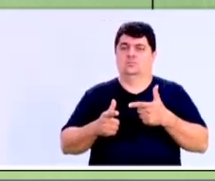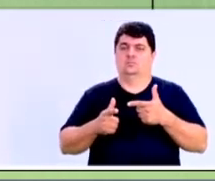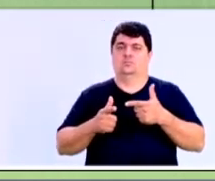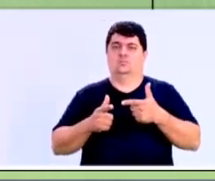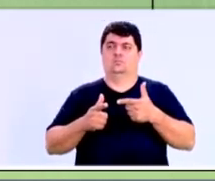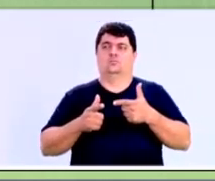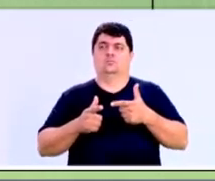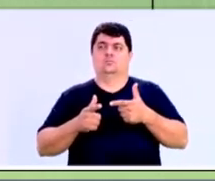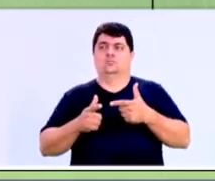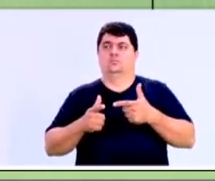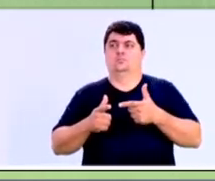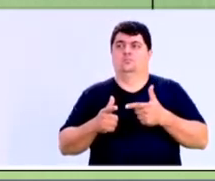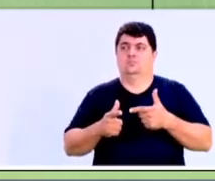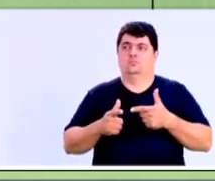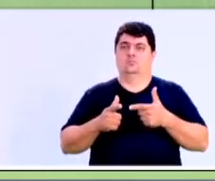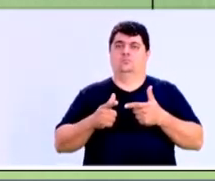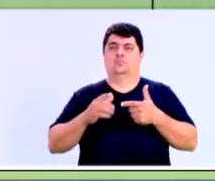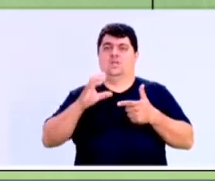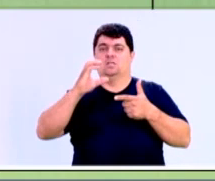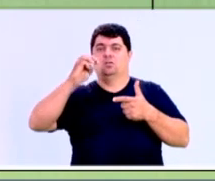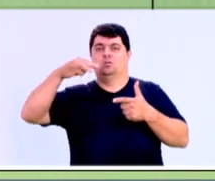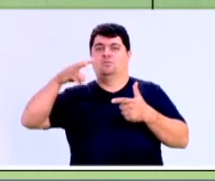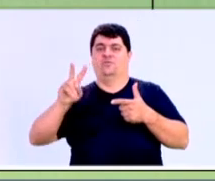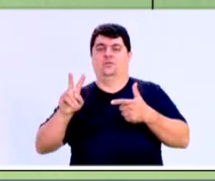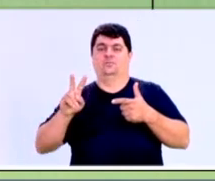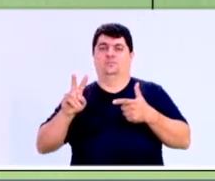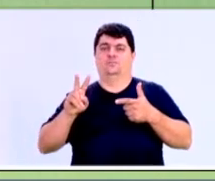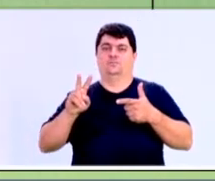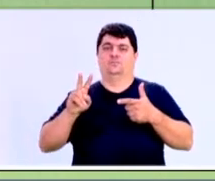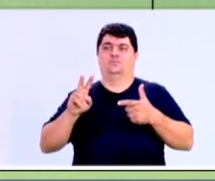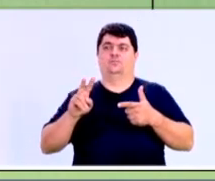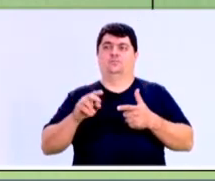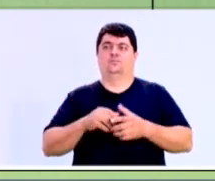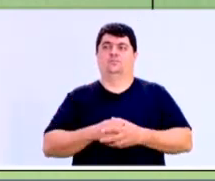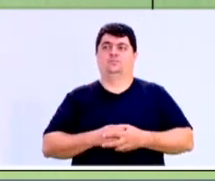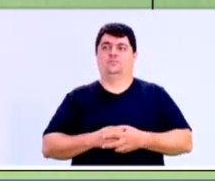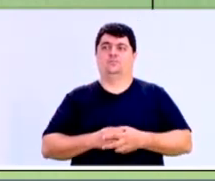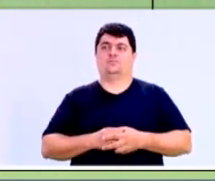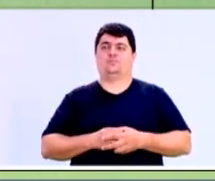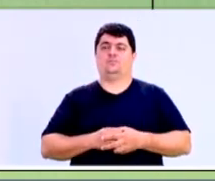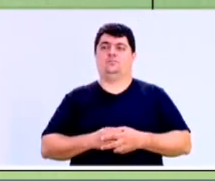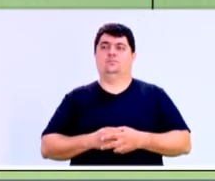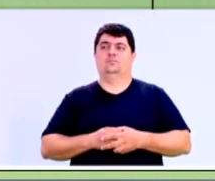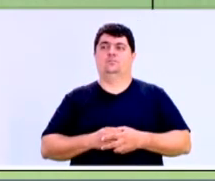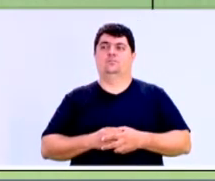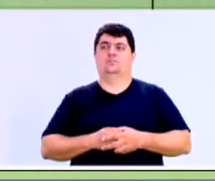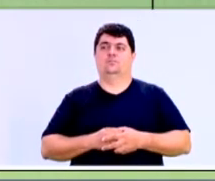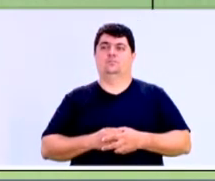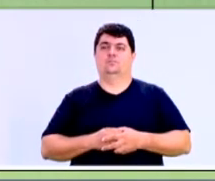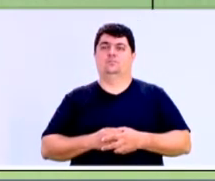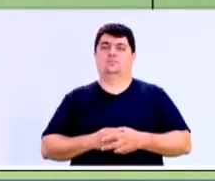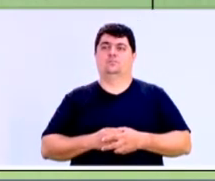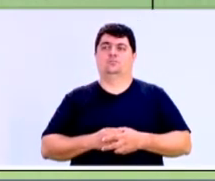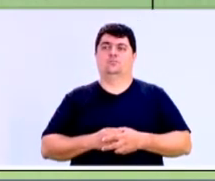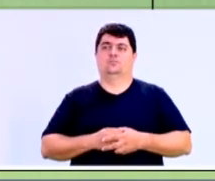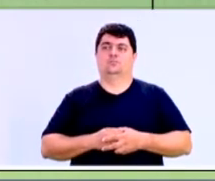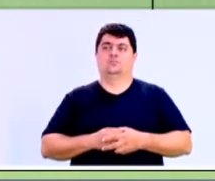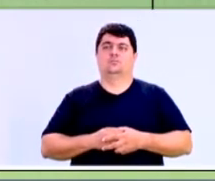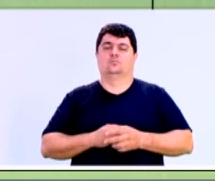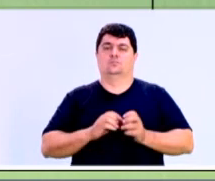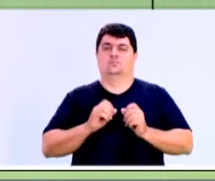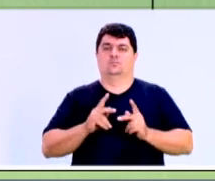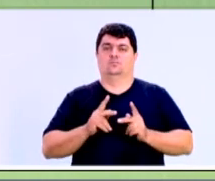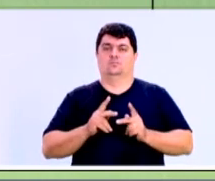por minhas, CMV. por meu CMV, pelos meus custos das mercadorias vendidas.